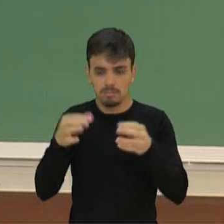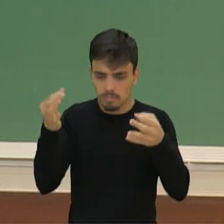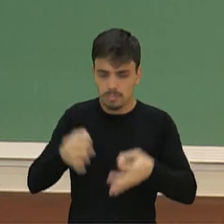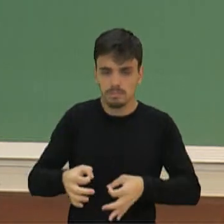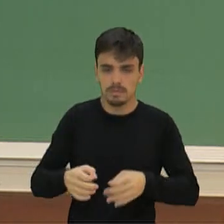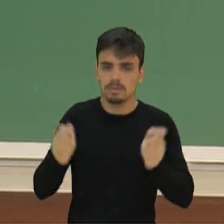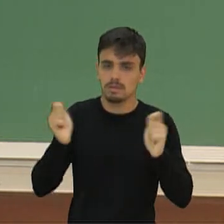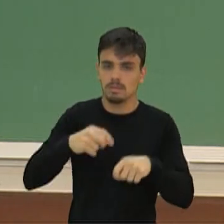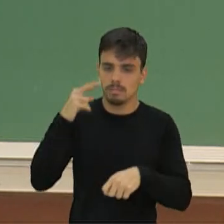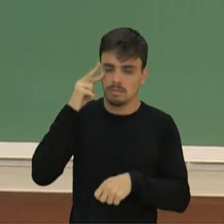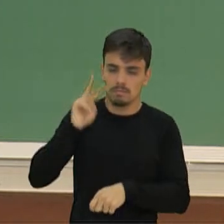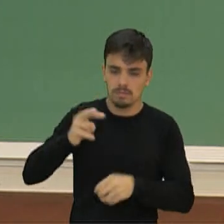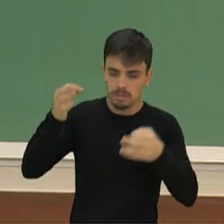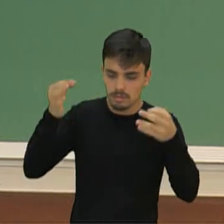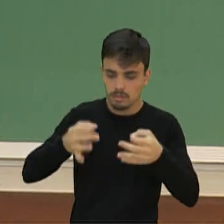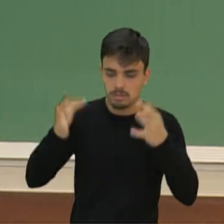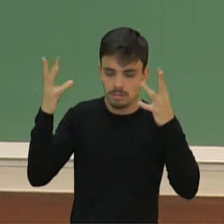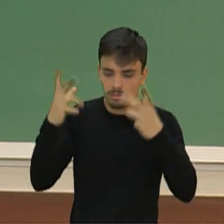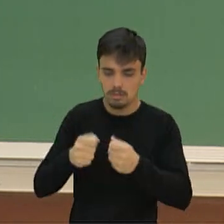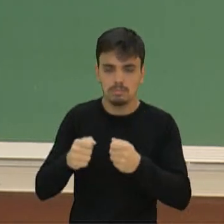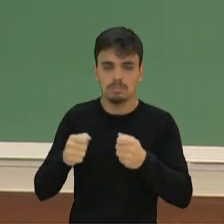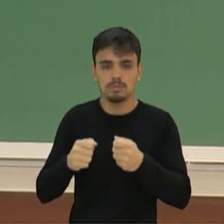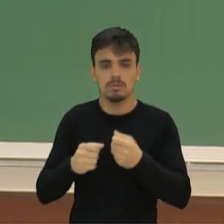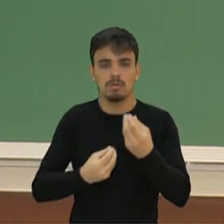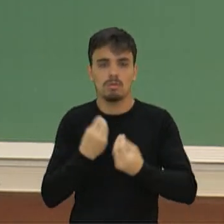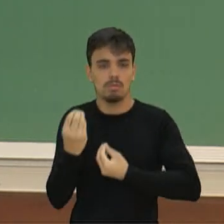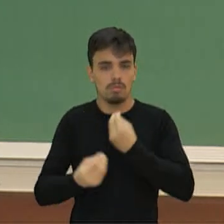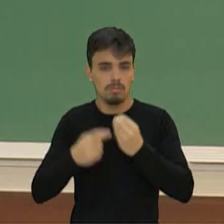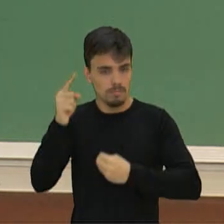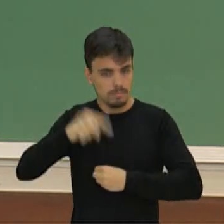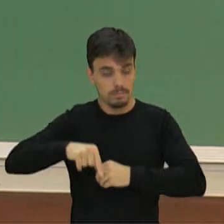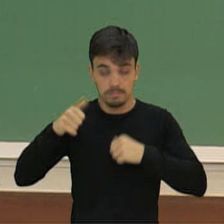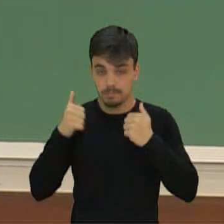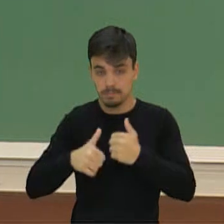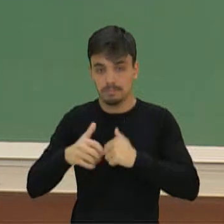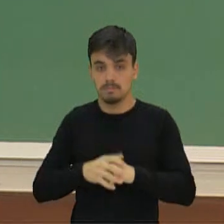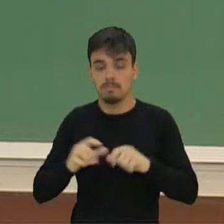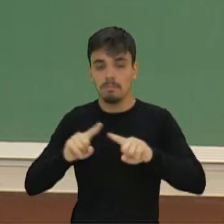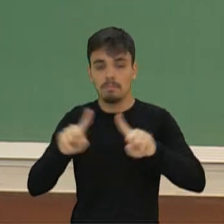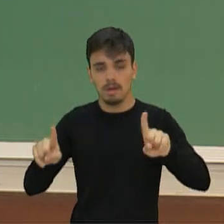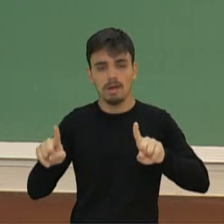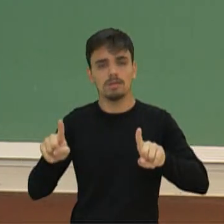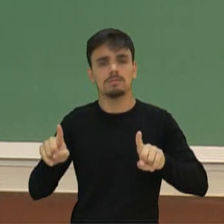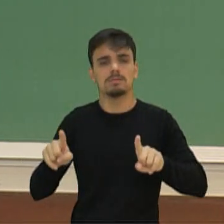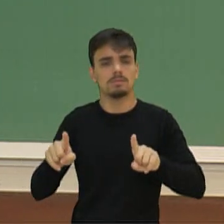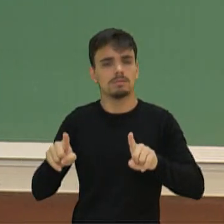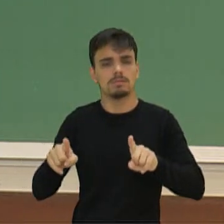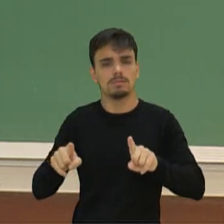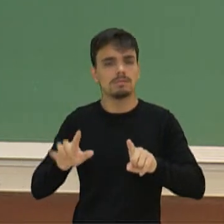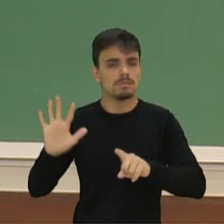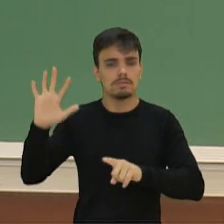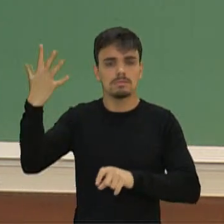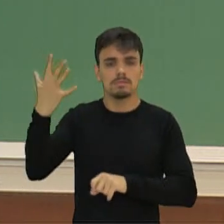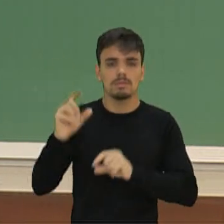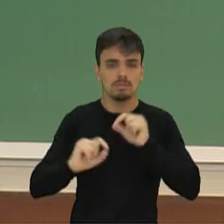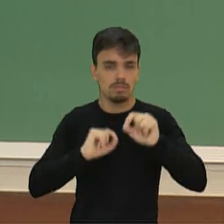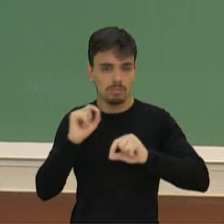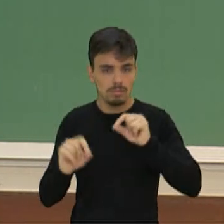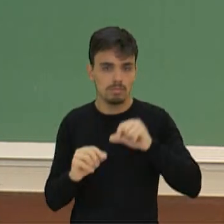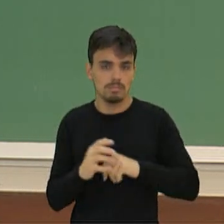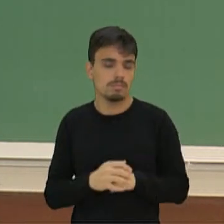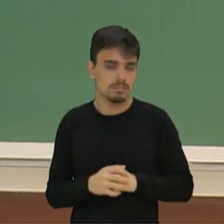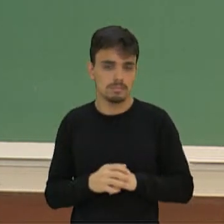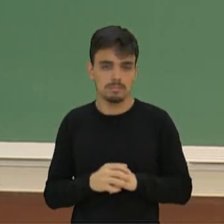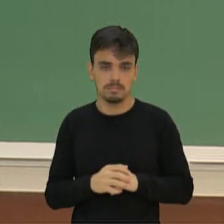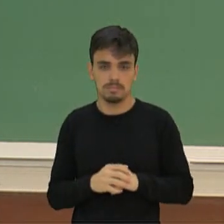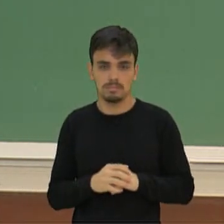de maneira bem nítida os determinados componentes. Entretanto, quando acontece alguma situação ao qual